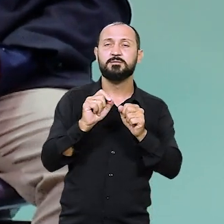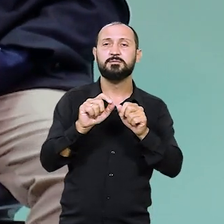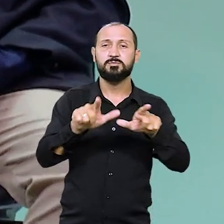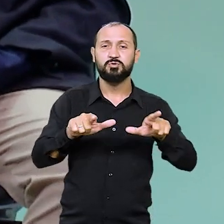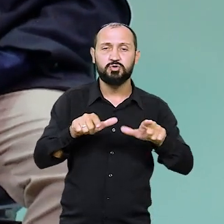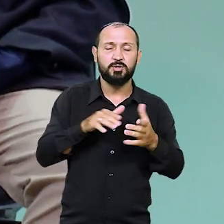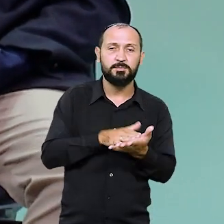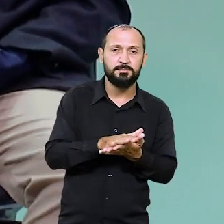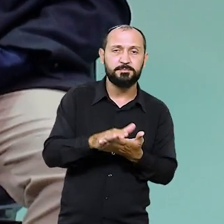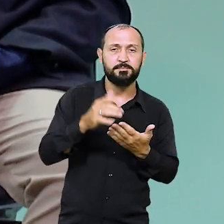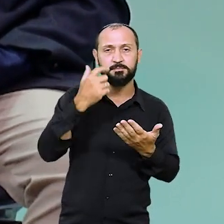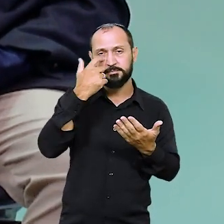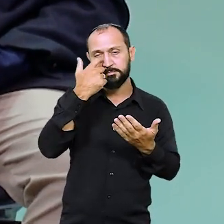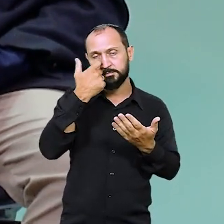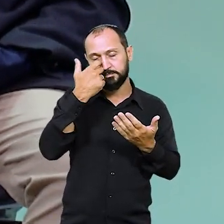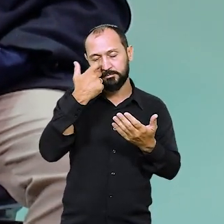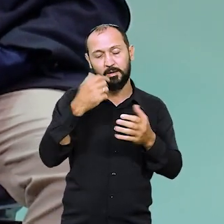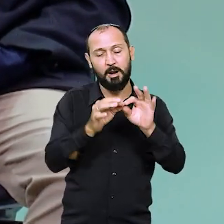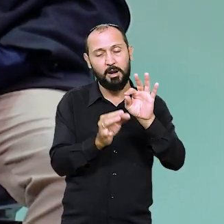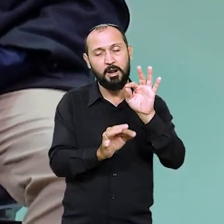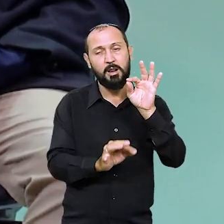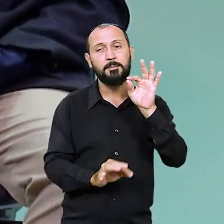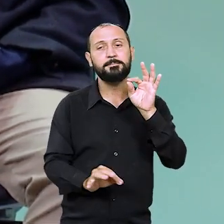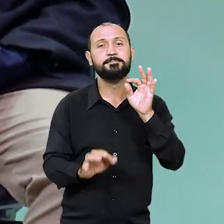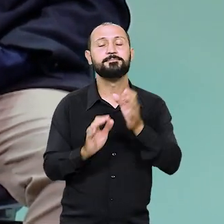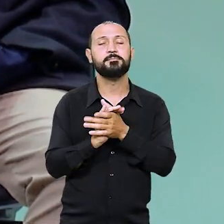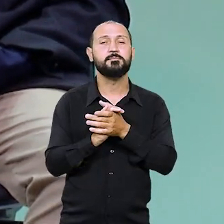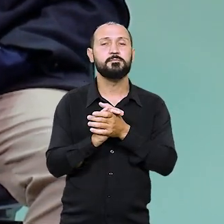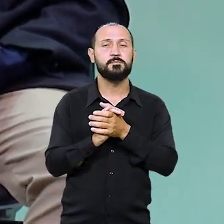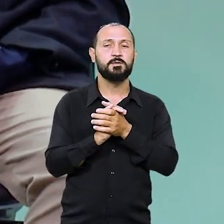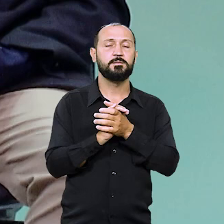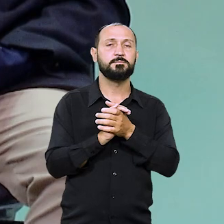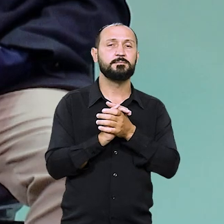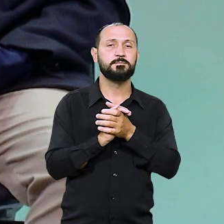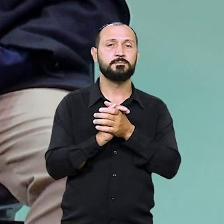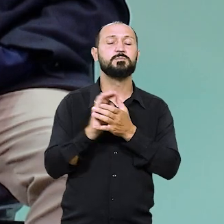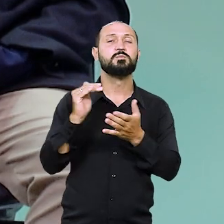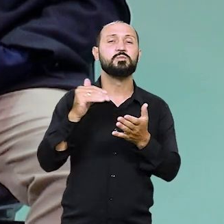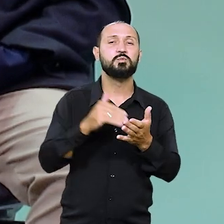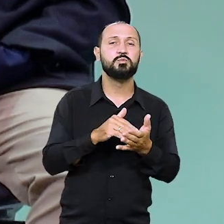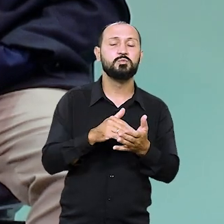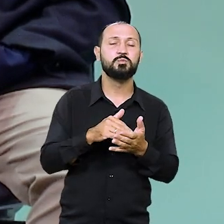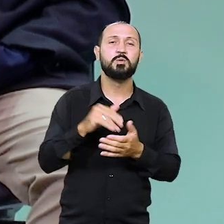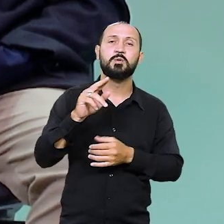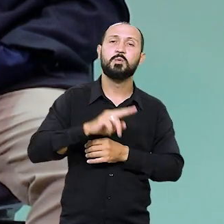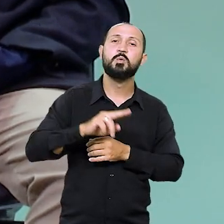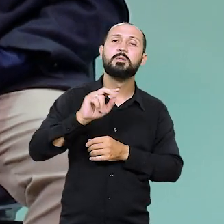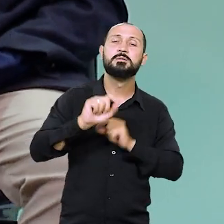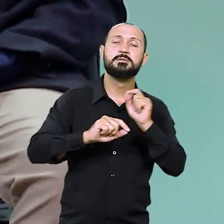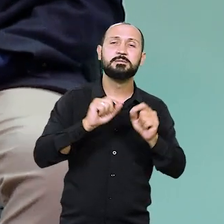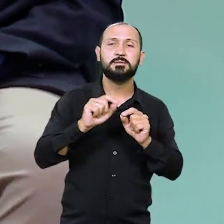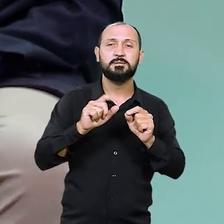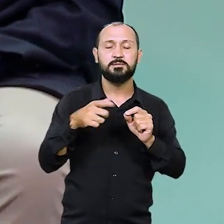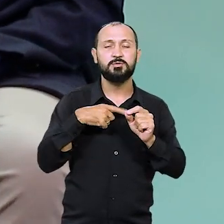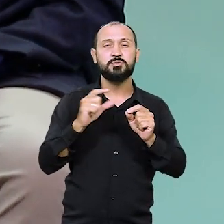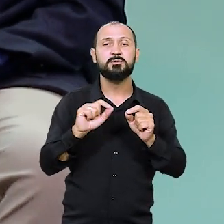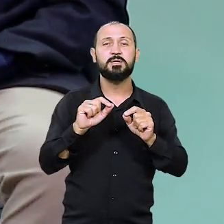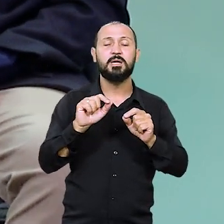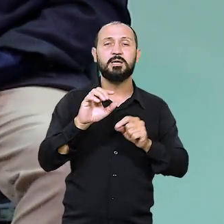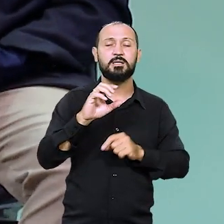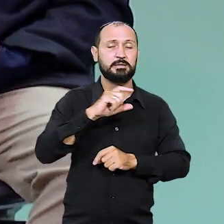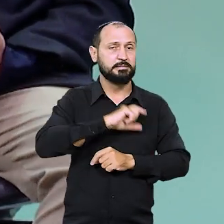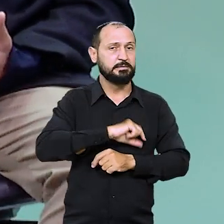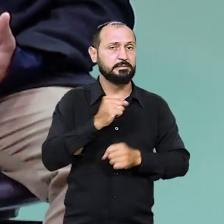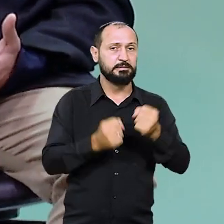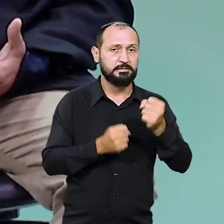não só essas duas medidas, mas várias outras, existem várias outras formas, né? Então emissão de certidões, enfim, é um rito muito extenso. E em último